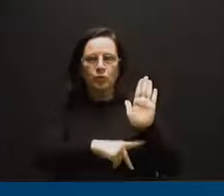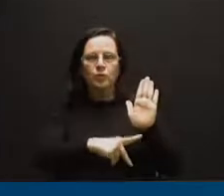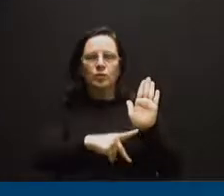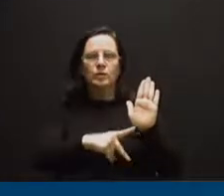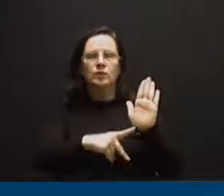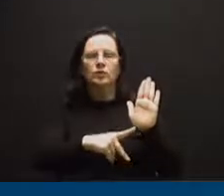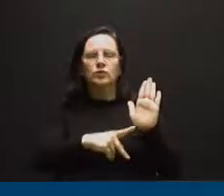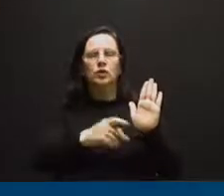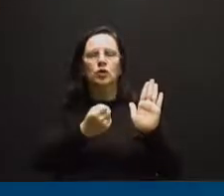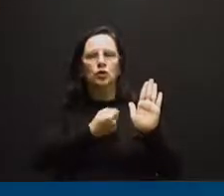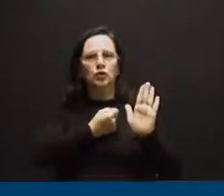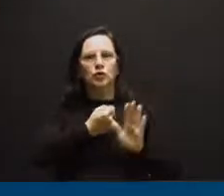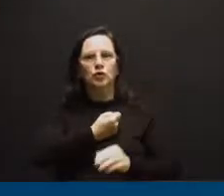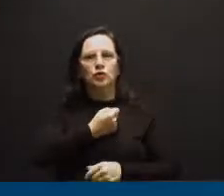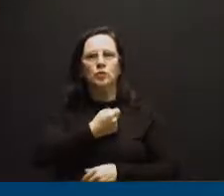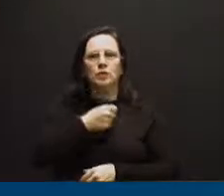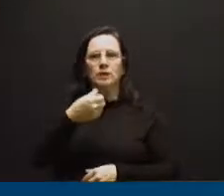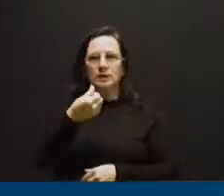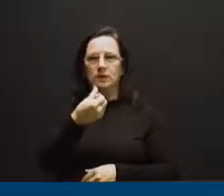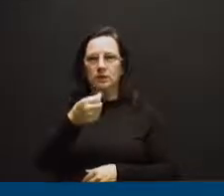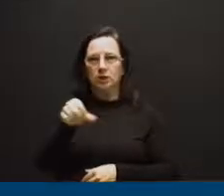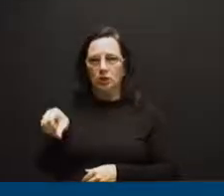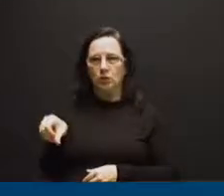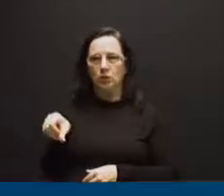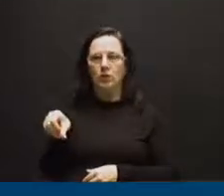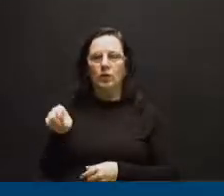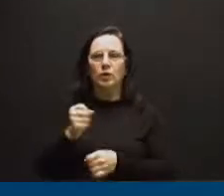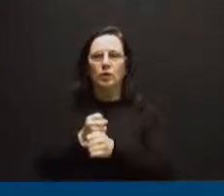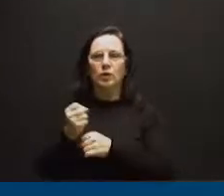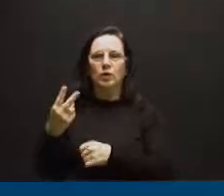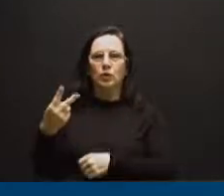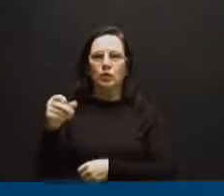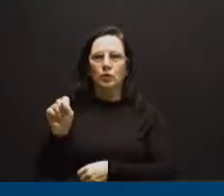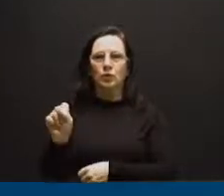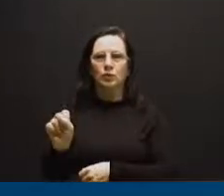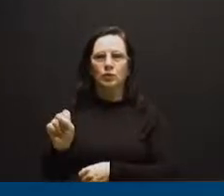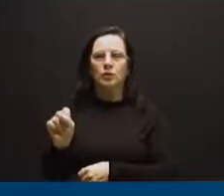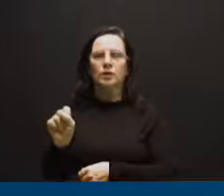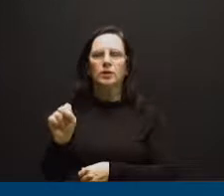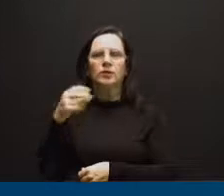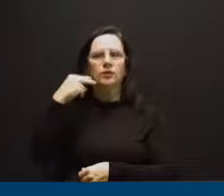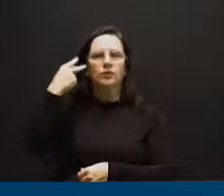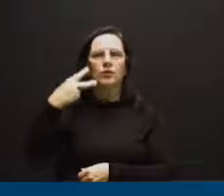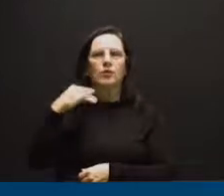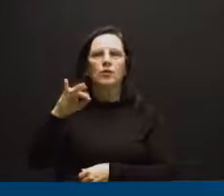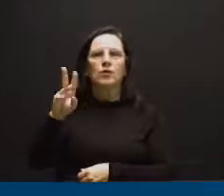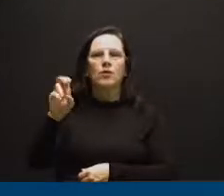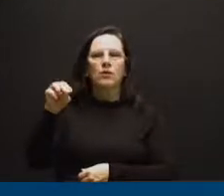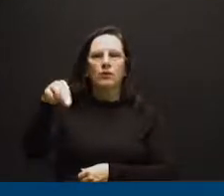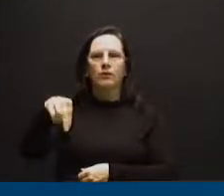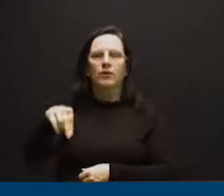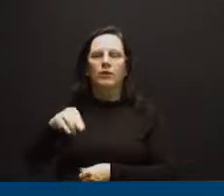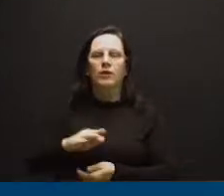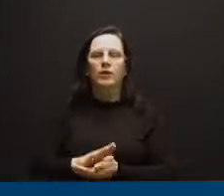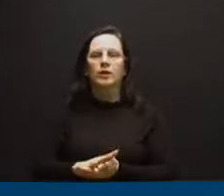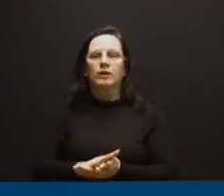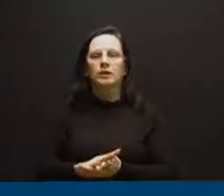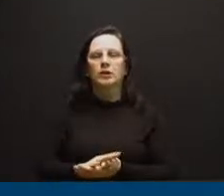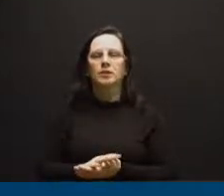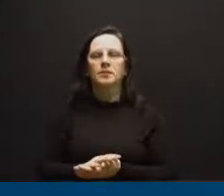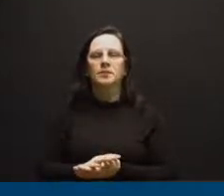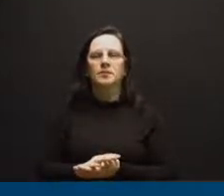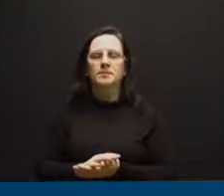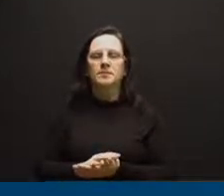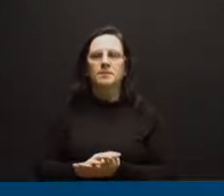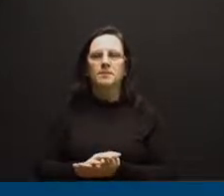é o projeto de lei de número 69 barra 2018 de autoria do vereador implantasse silva que dispõe sobre